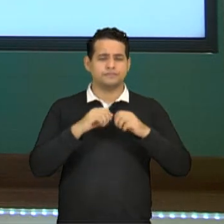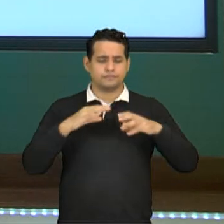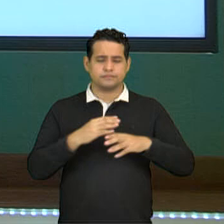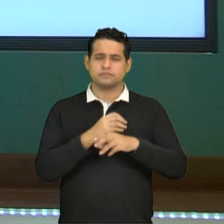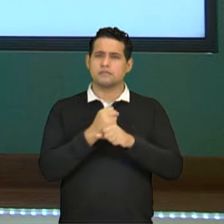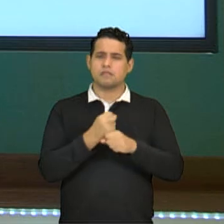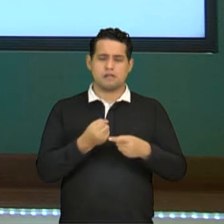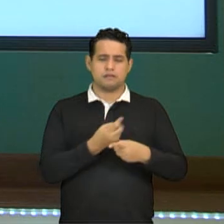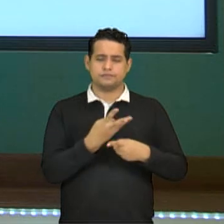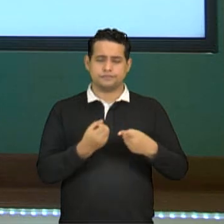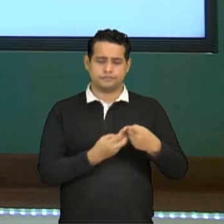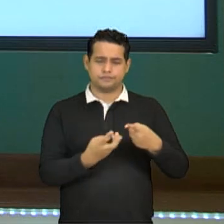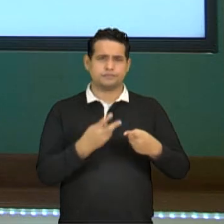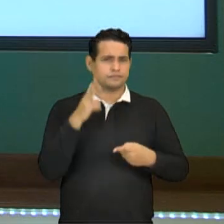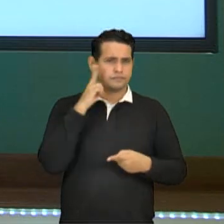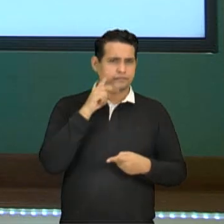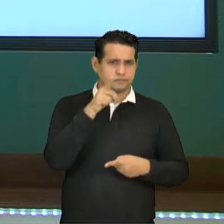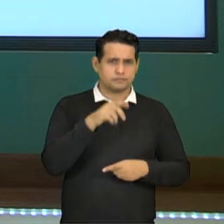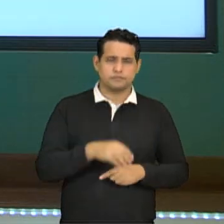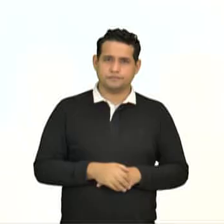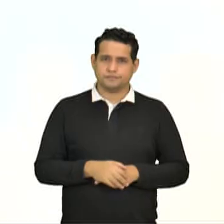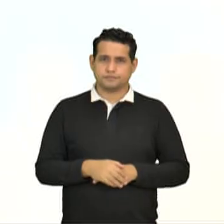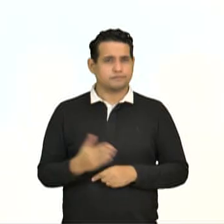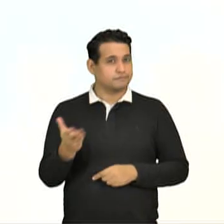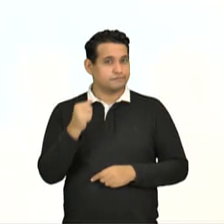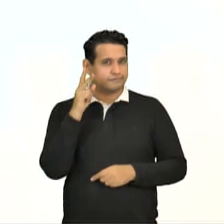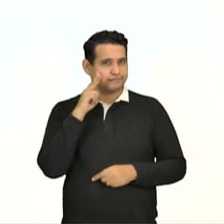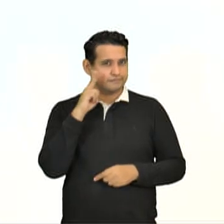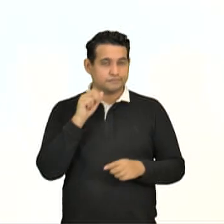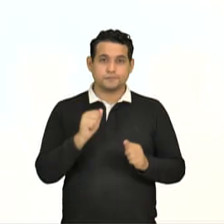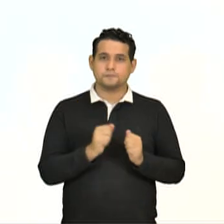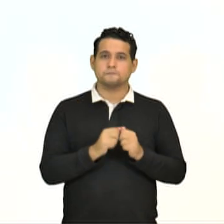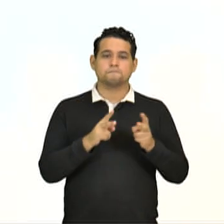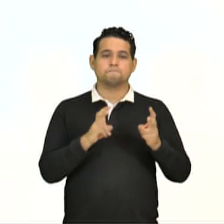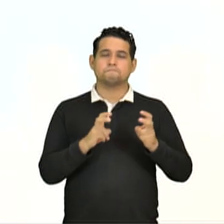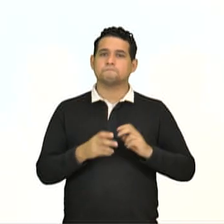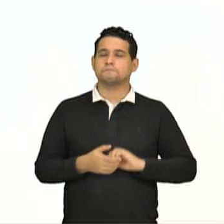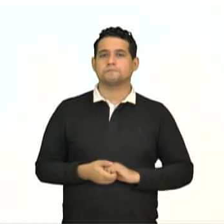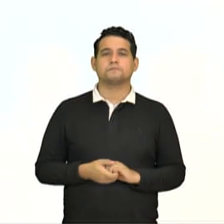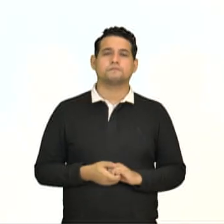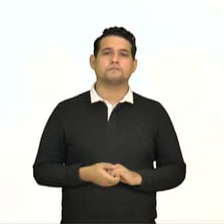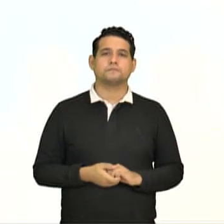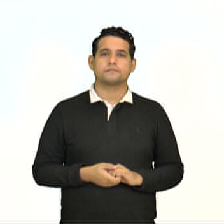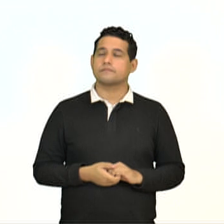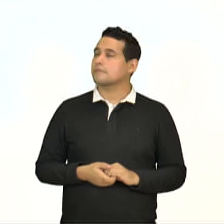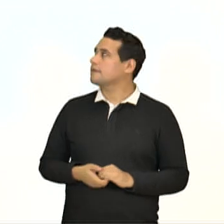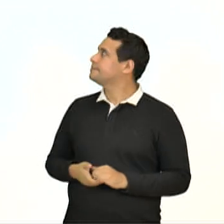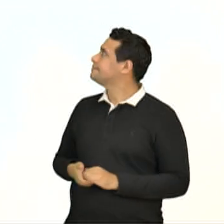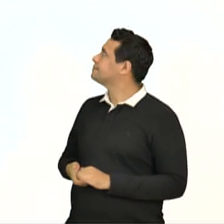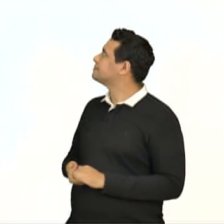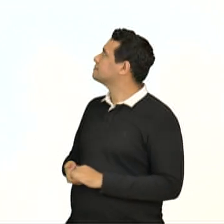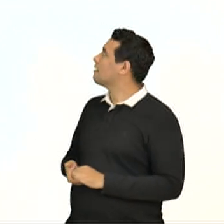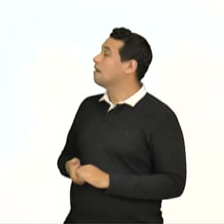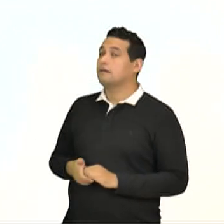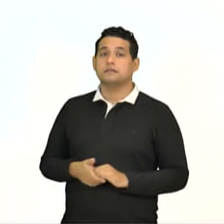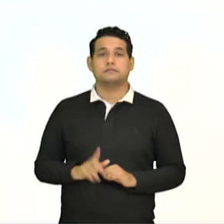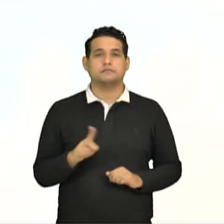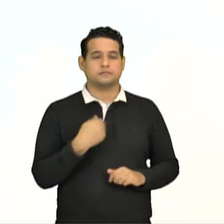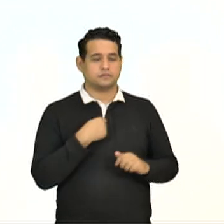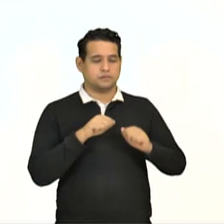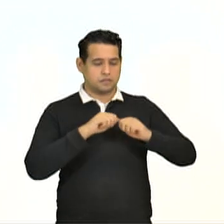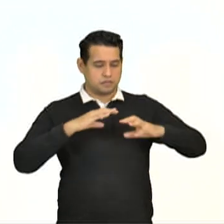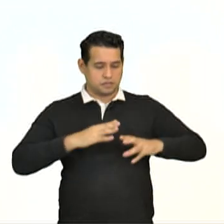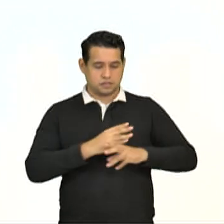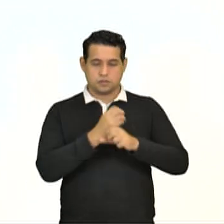de fração? Lembram disso? Vamos relembrar? Então veja, quando nós fazemos a soma ou